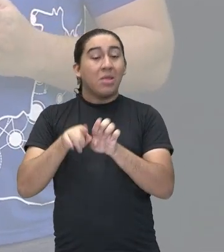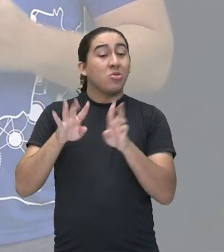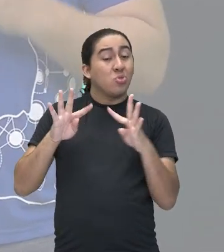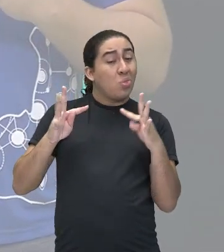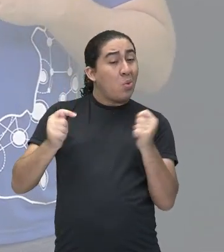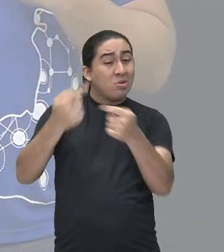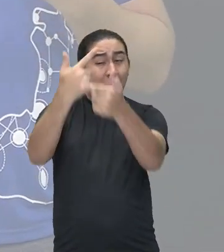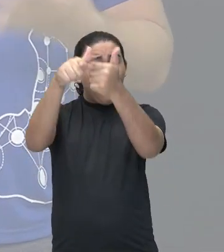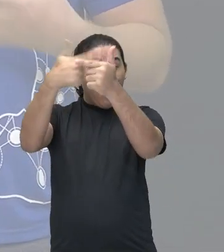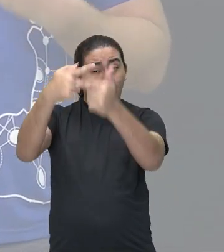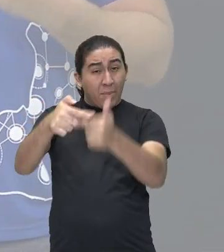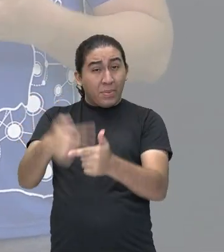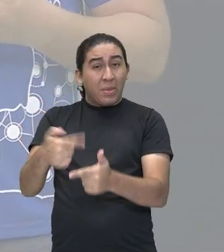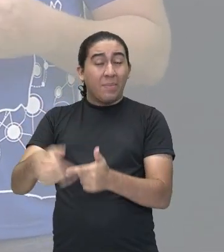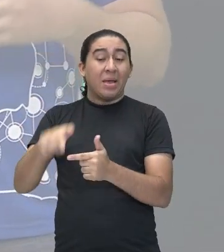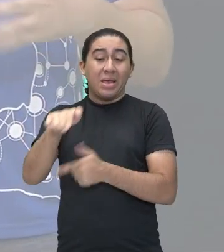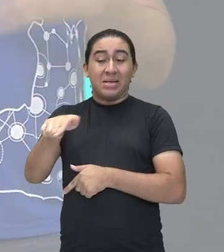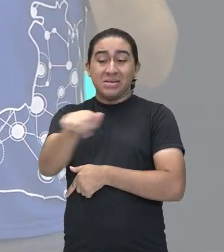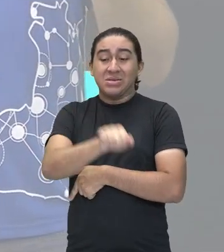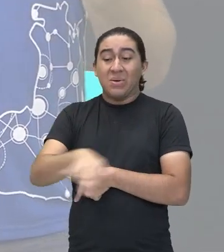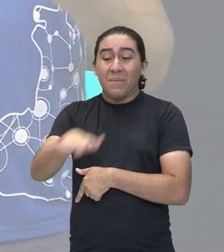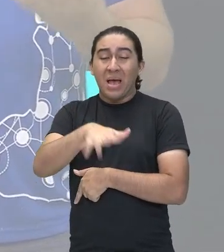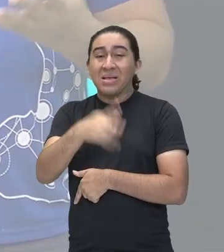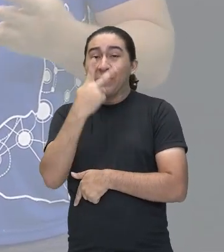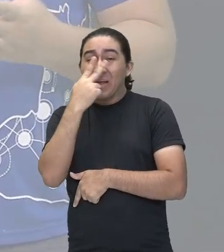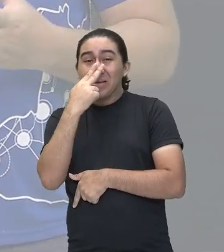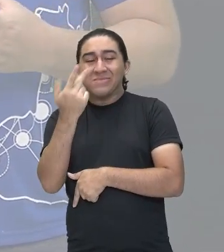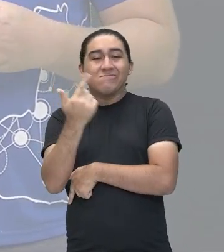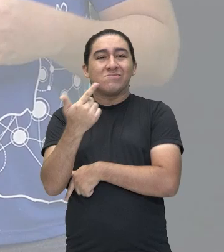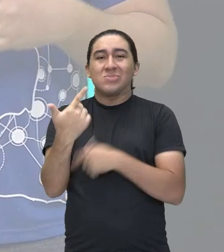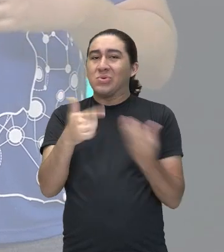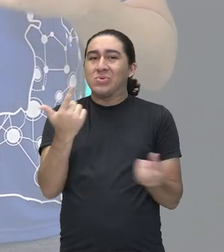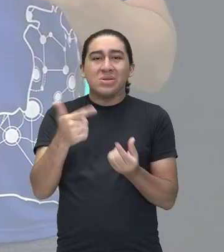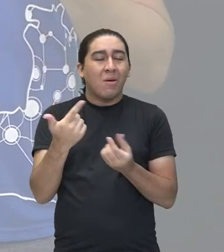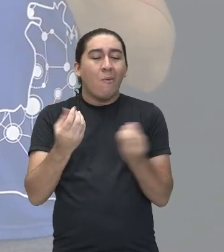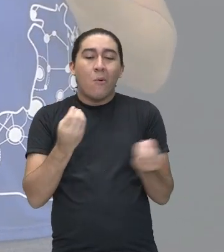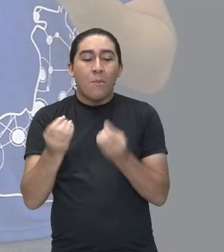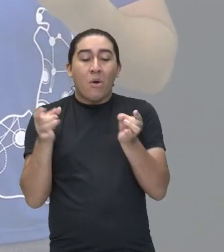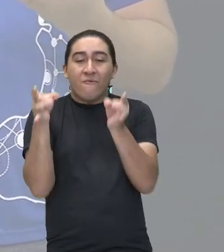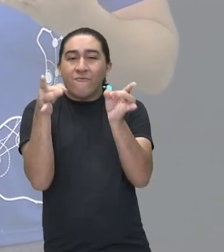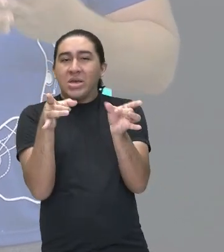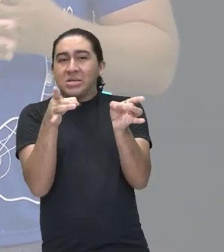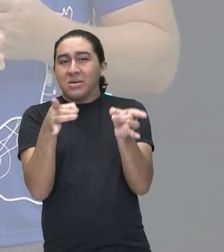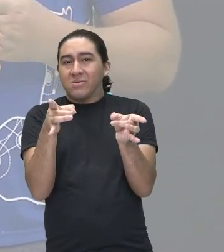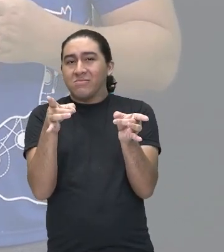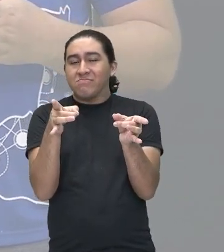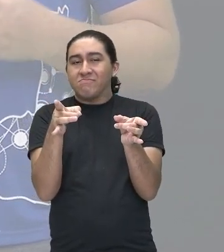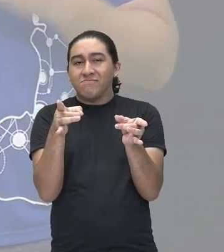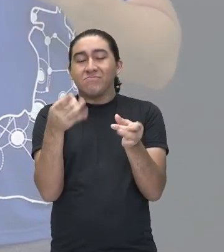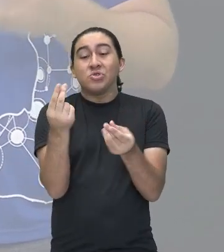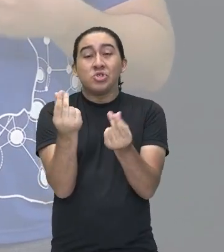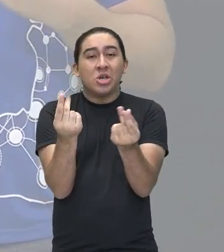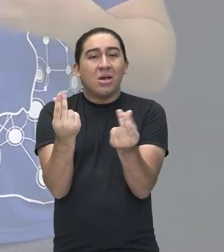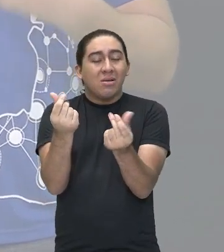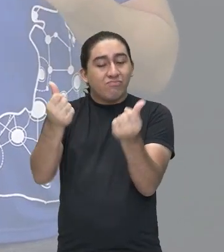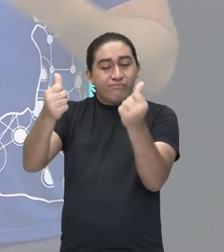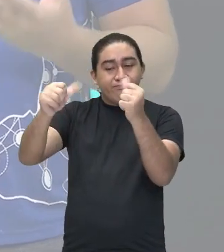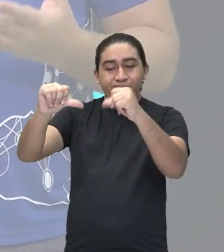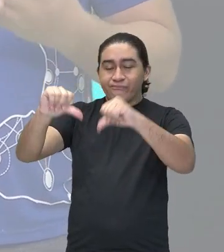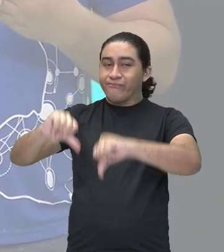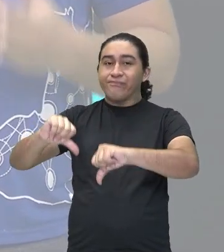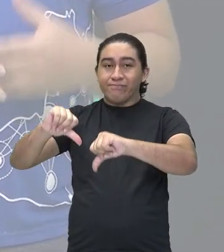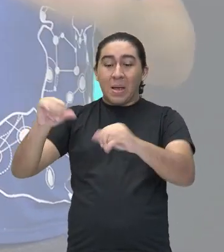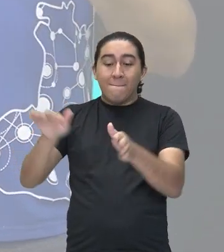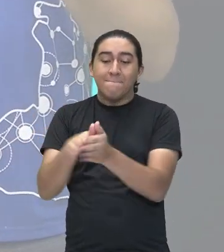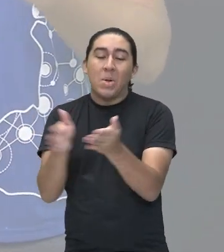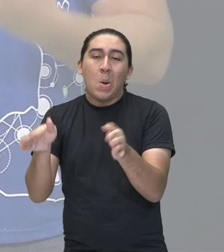nesse contexto, acabou que a região não tinha como vender os seus produtos, certo? Então percebo que a região acabou